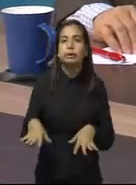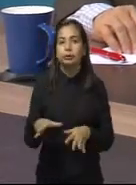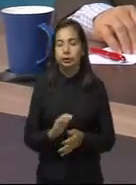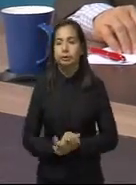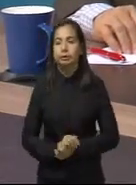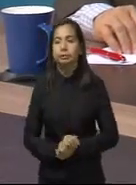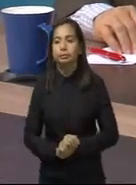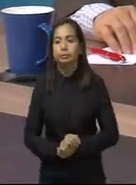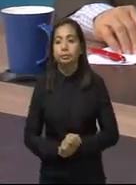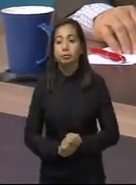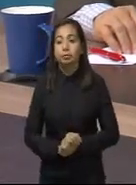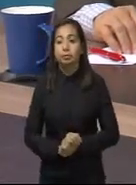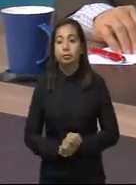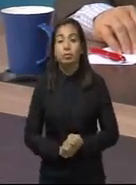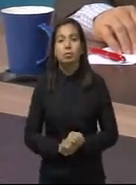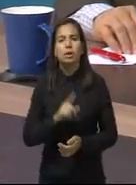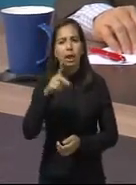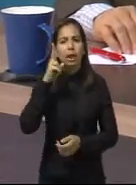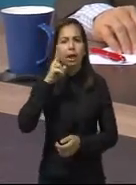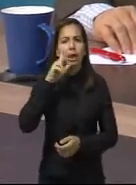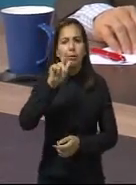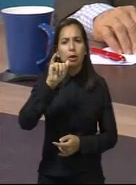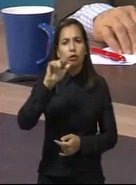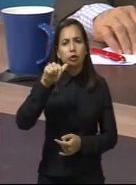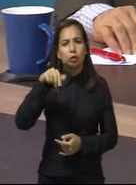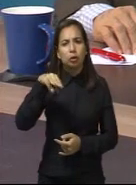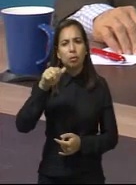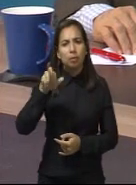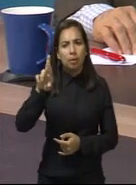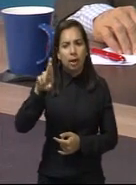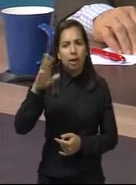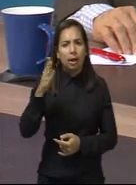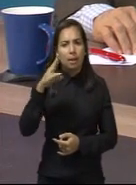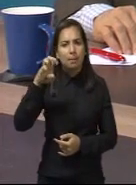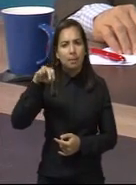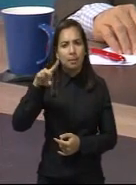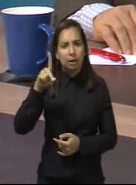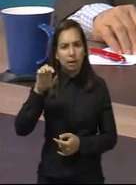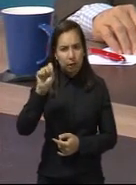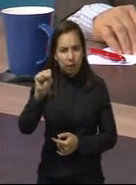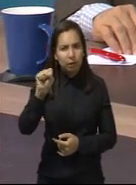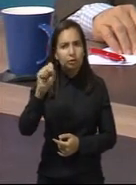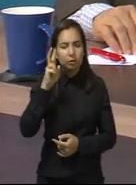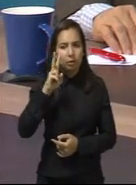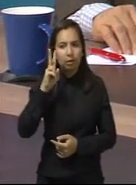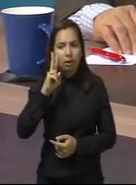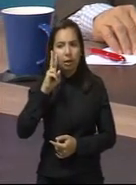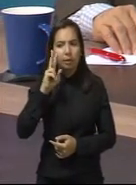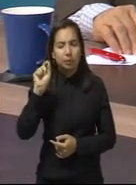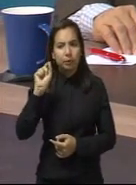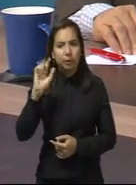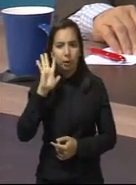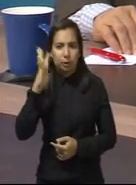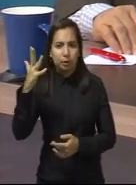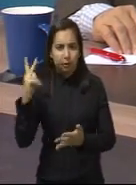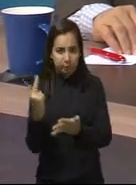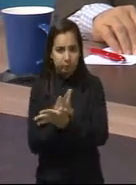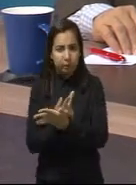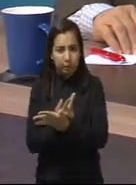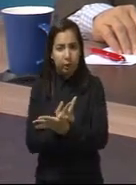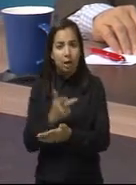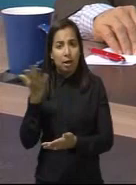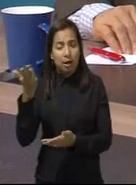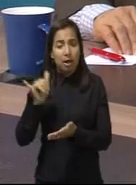não... Sabe o que aconteceu com o Gilmar Mendes em Portugal, primeiro, com a moça lá em Portugal, que o agrediu num